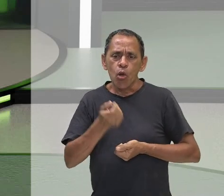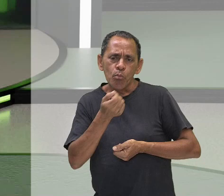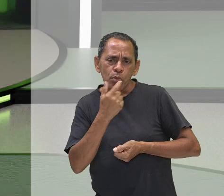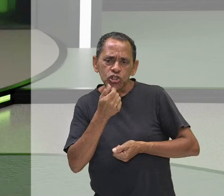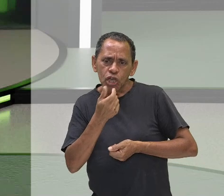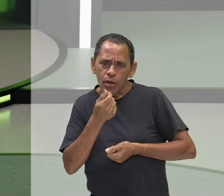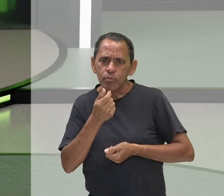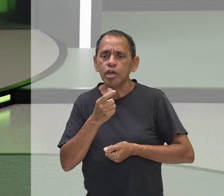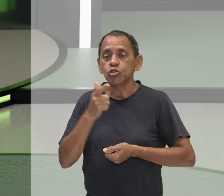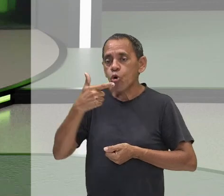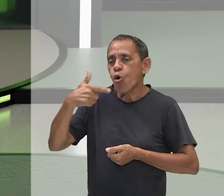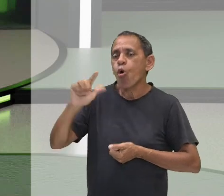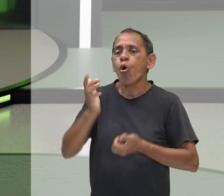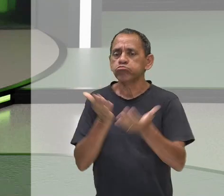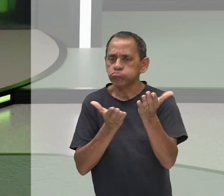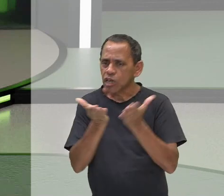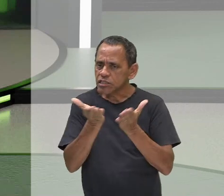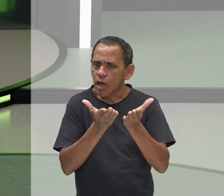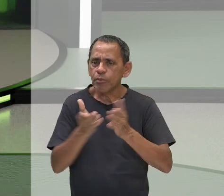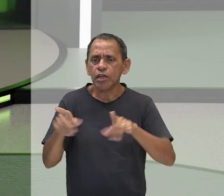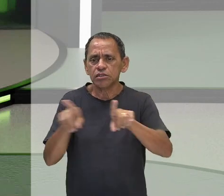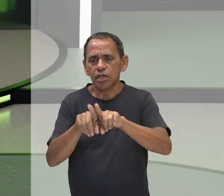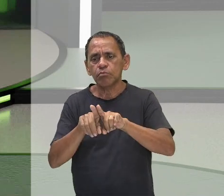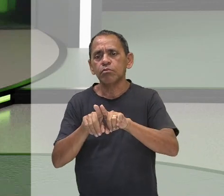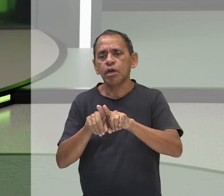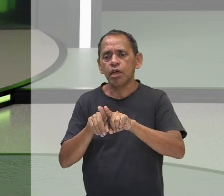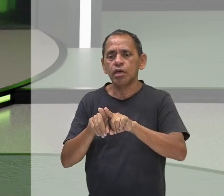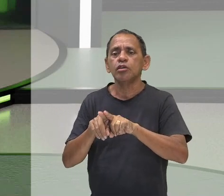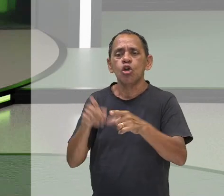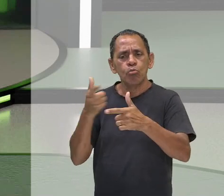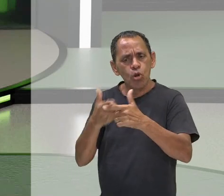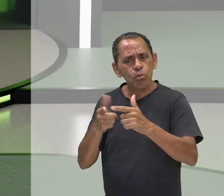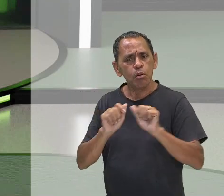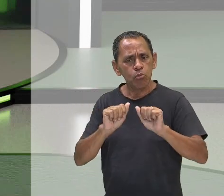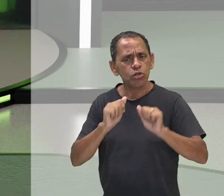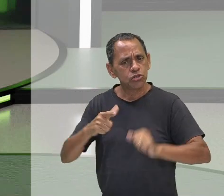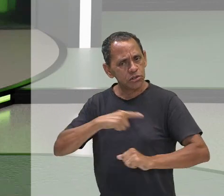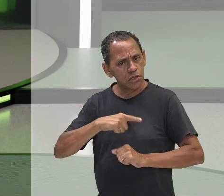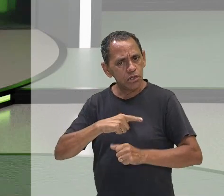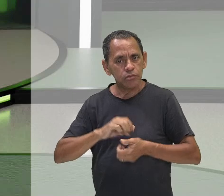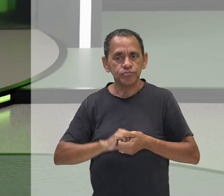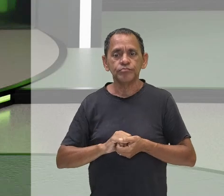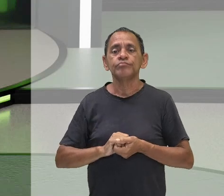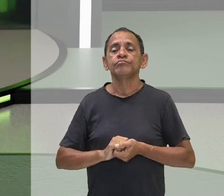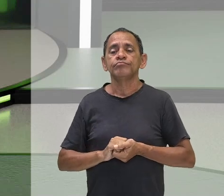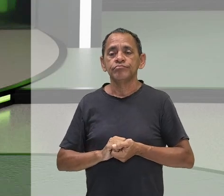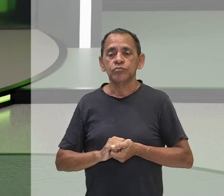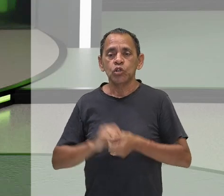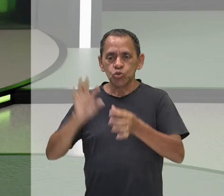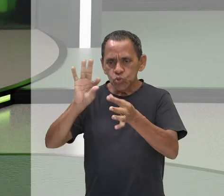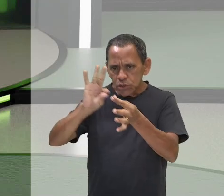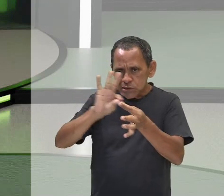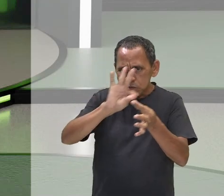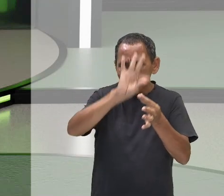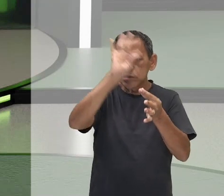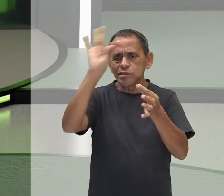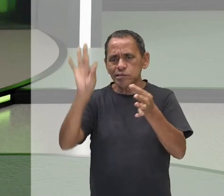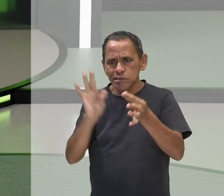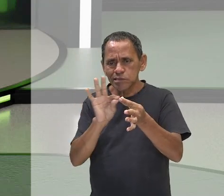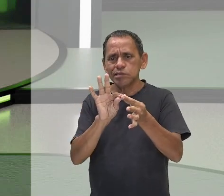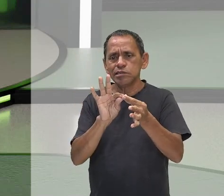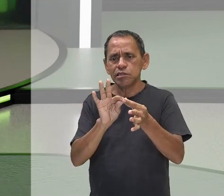medicamento, de um outro tratamento, vai afetar o funcionamento do teu ciclo menstrual e às vezes até um